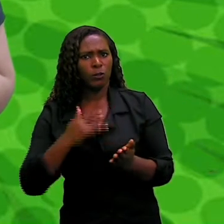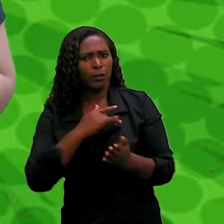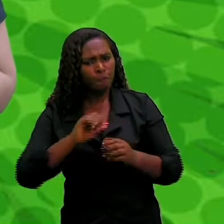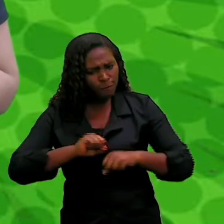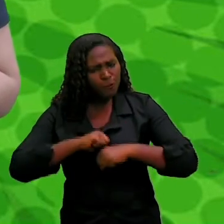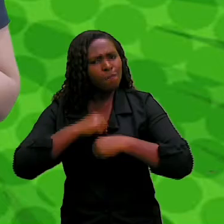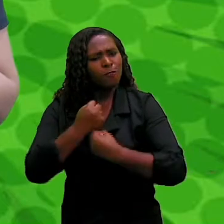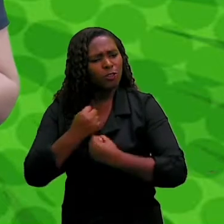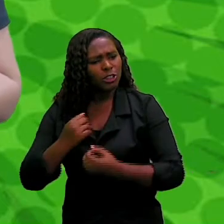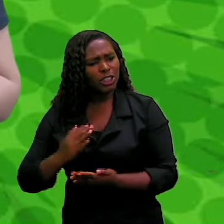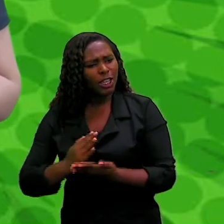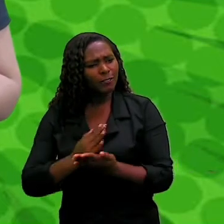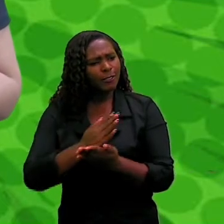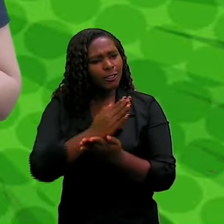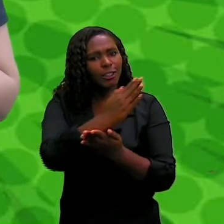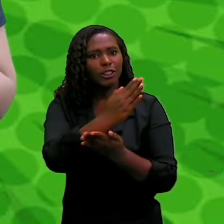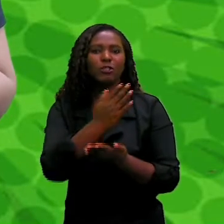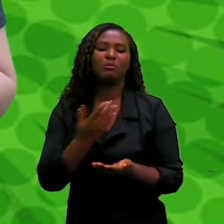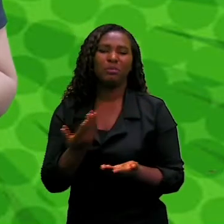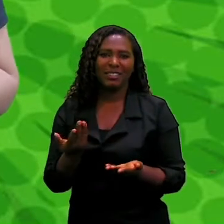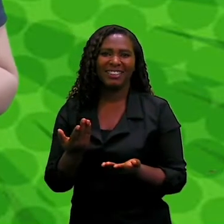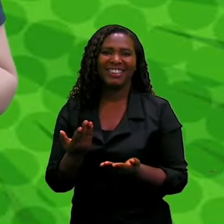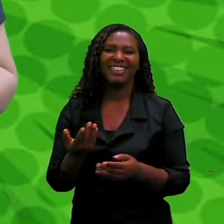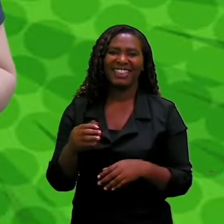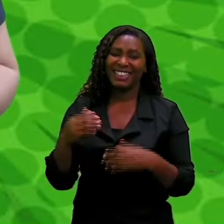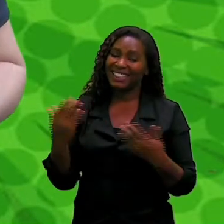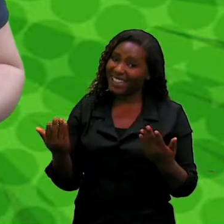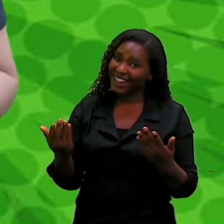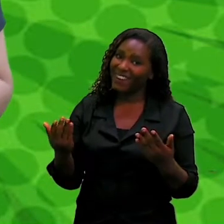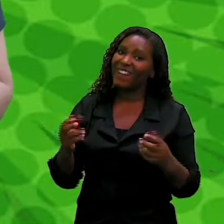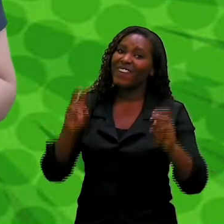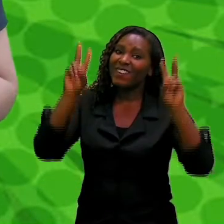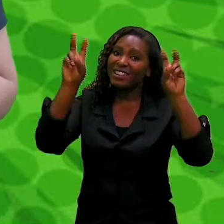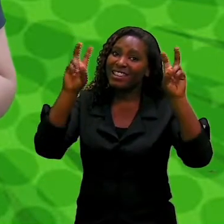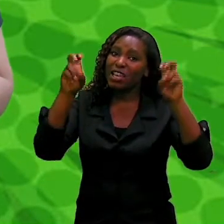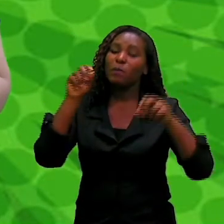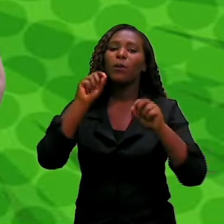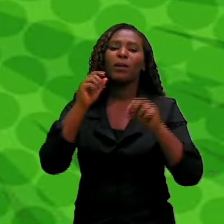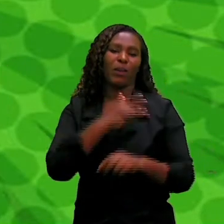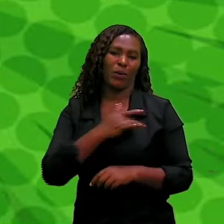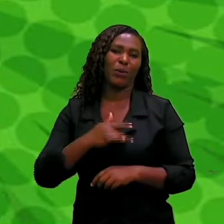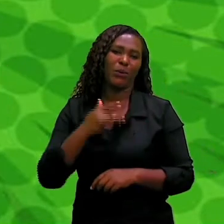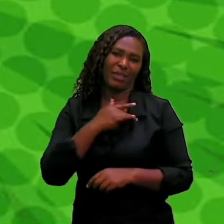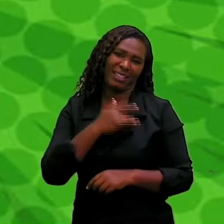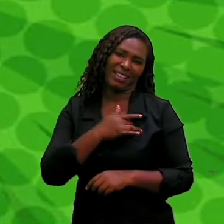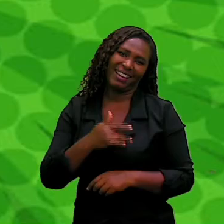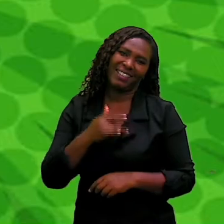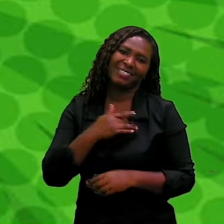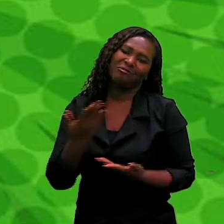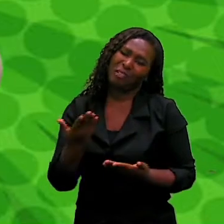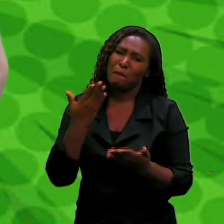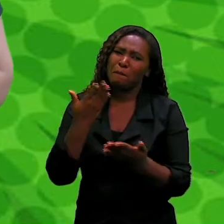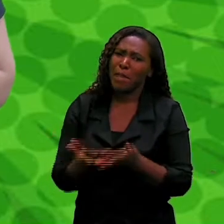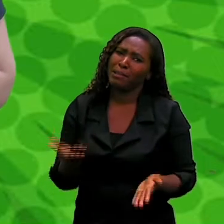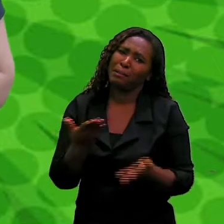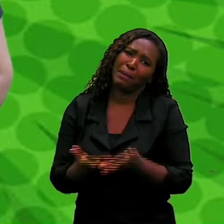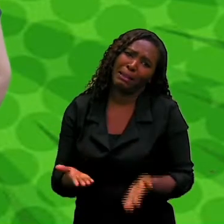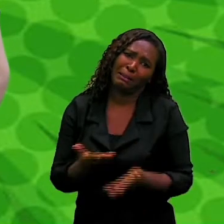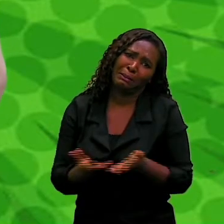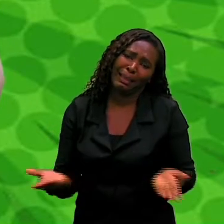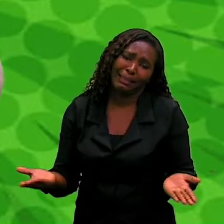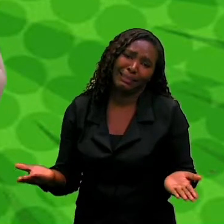time. E essa charge fala sobre a situação atual do cruzeiro, né? Que anda aí complicada. Vamos lá. Olha a